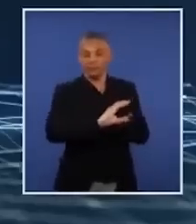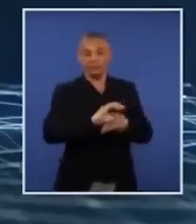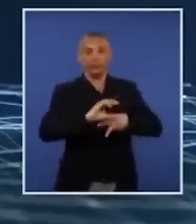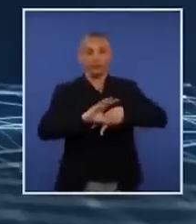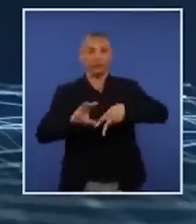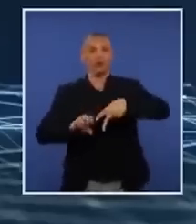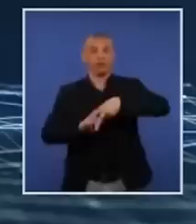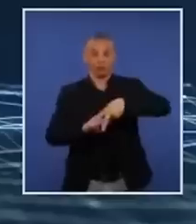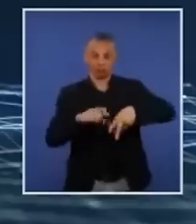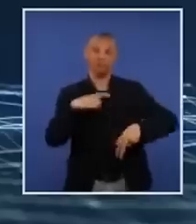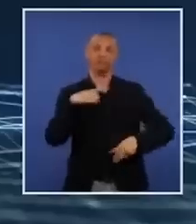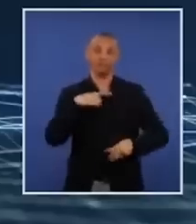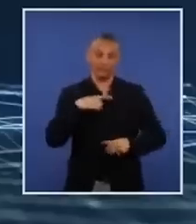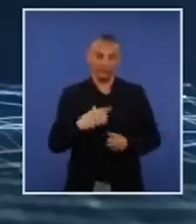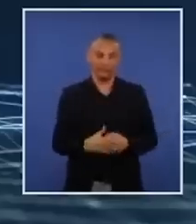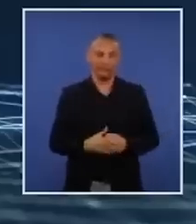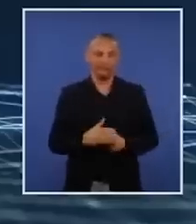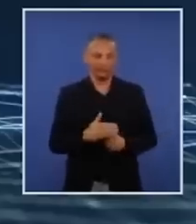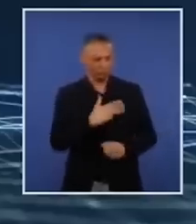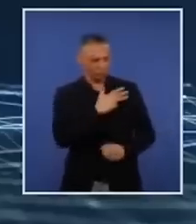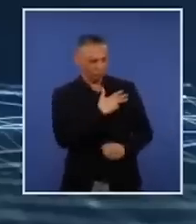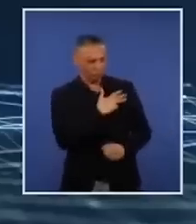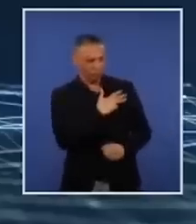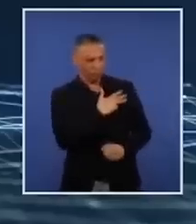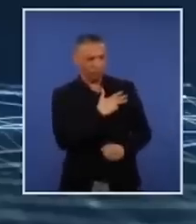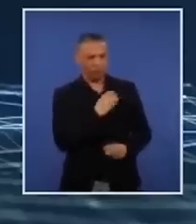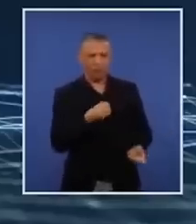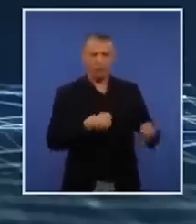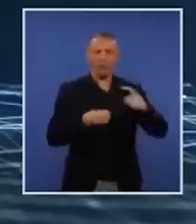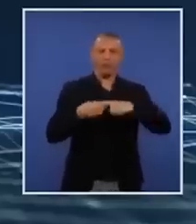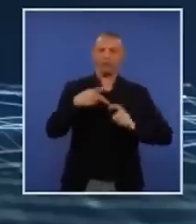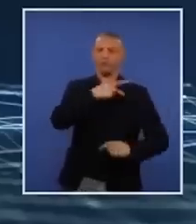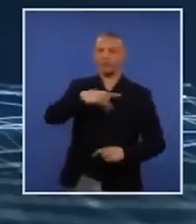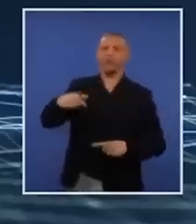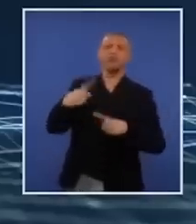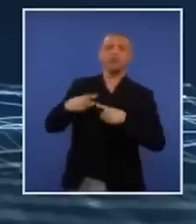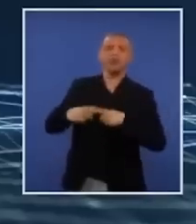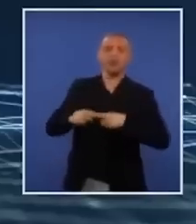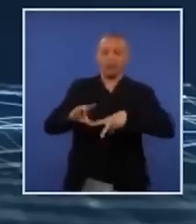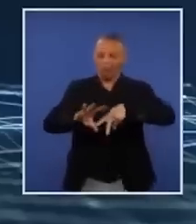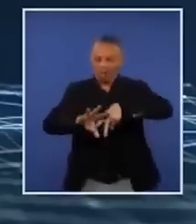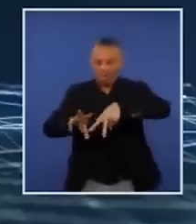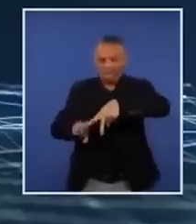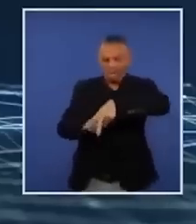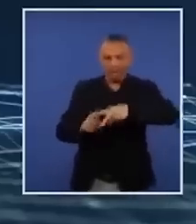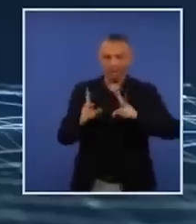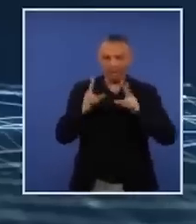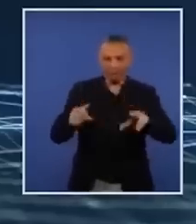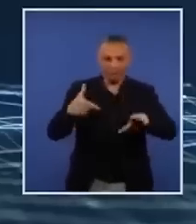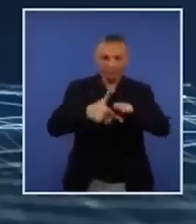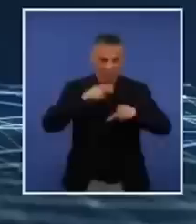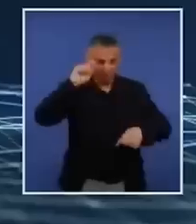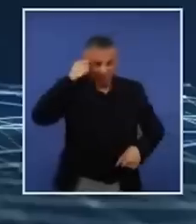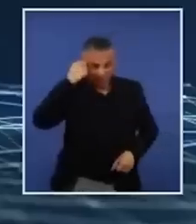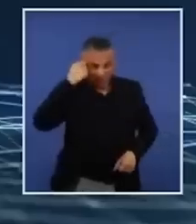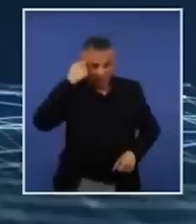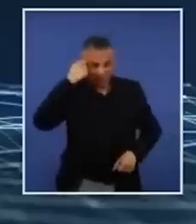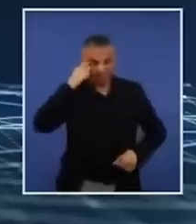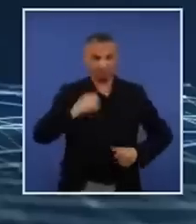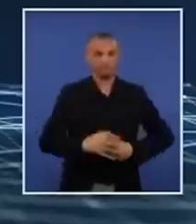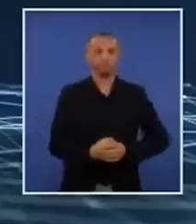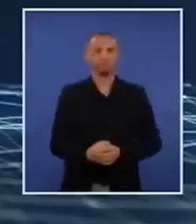entrevistas aí com o número maior do que nas rodadas anteriores o que dá uma maior precisão por isso o a margem de erro é de